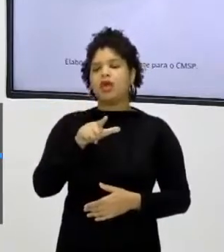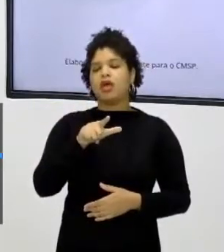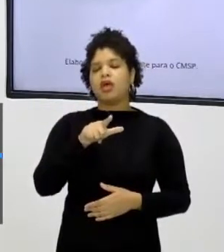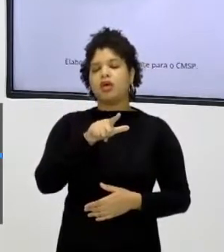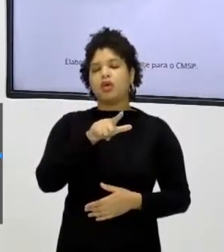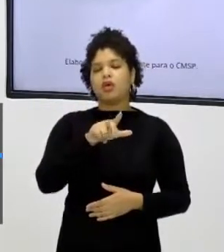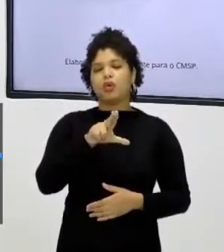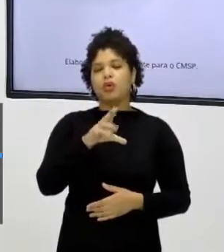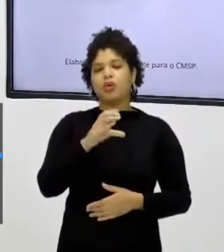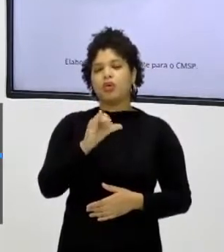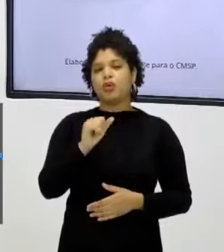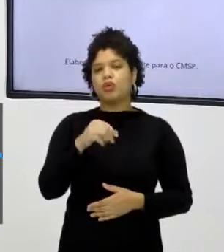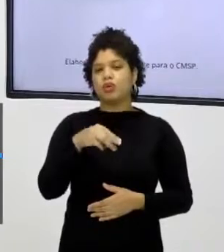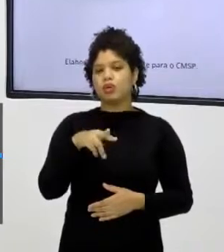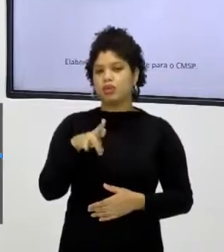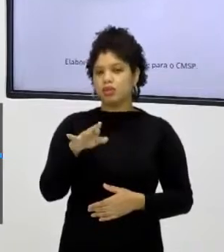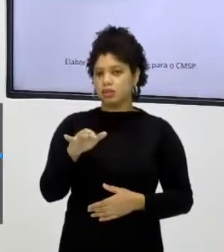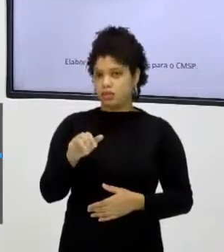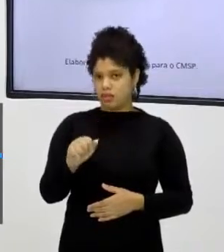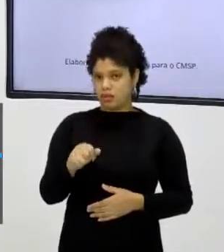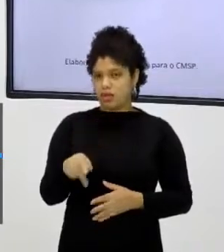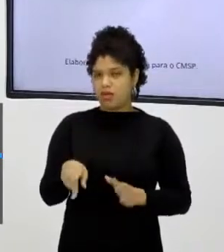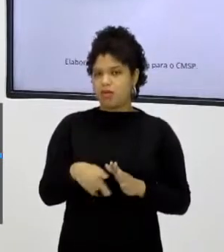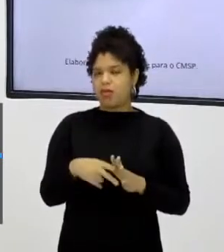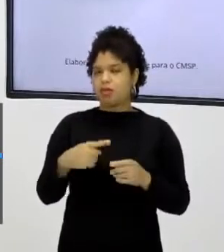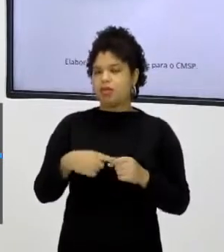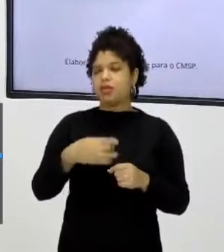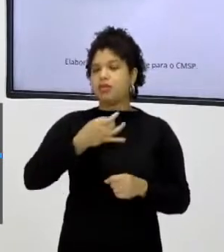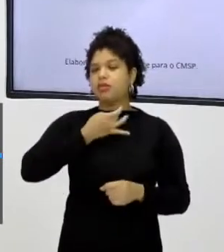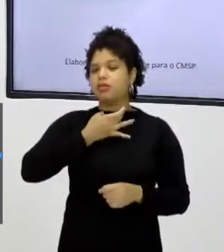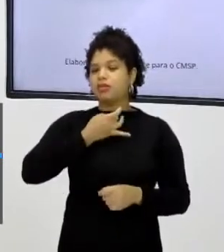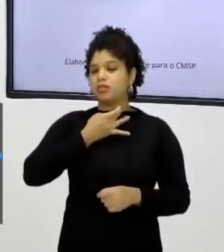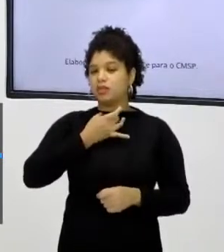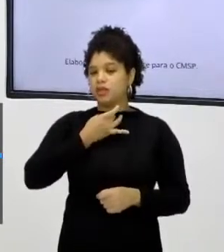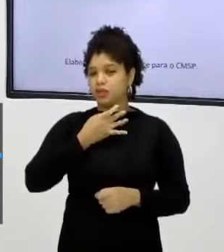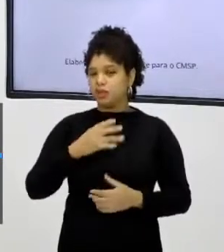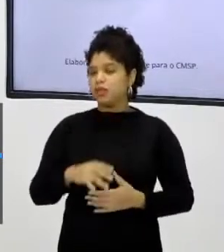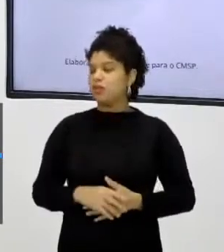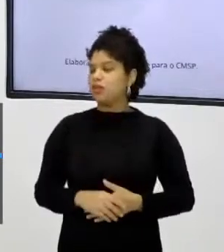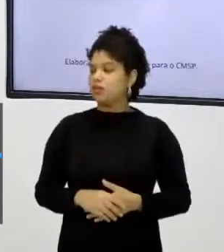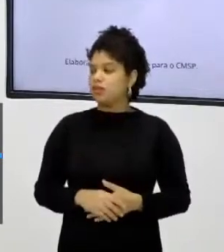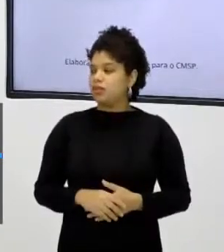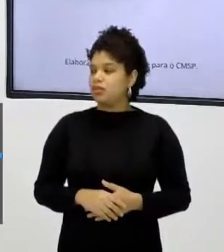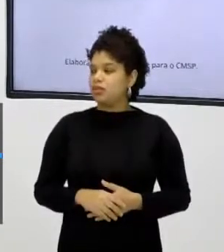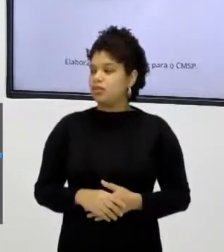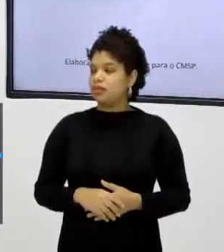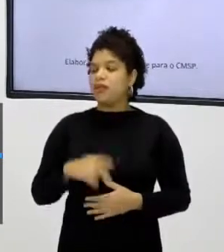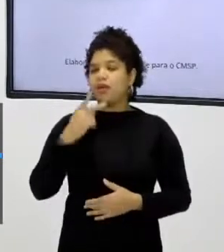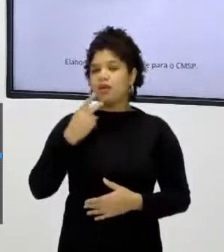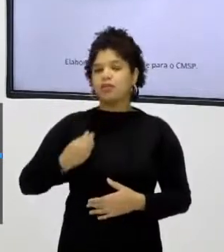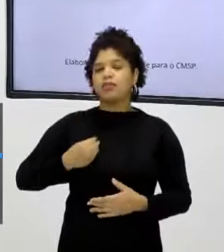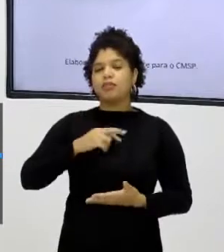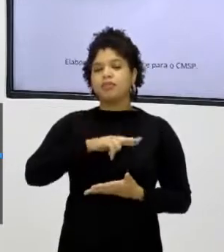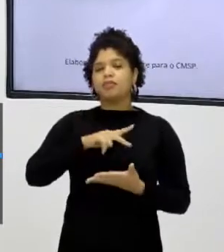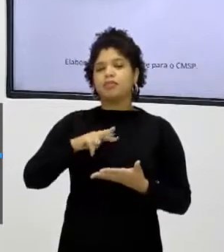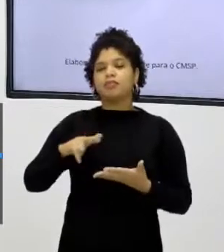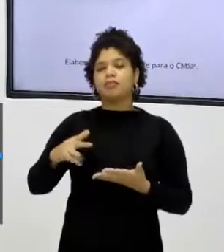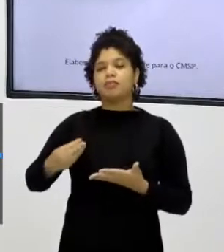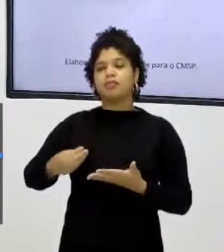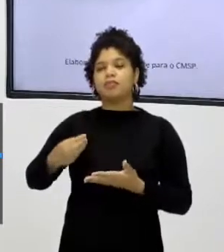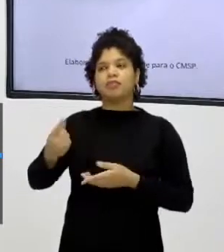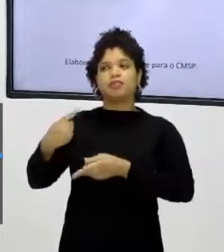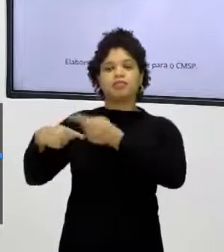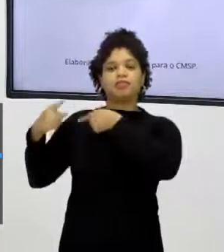Benedito Martinelli de Marília, sempre aí com a gente. Professor Isabel também, as espécies atuais são derivadas de espécies